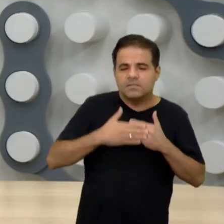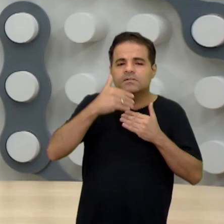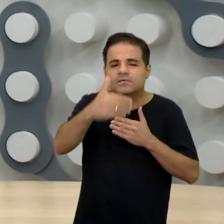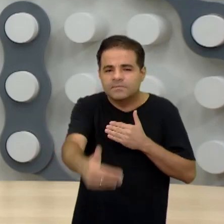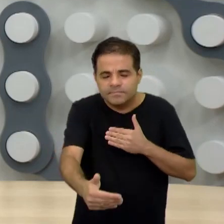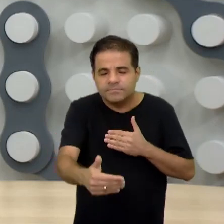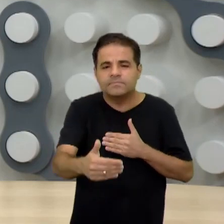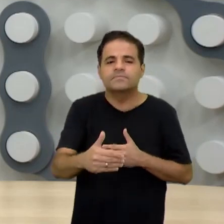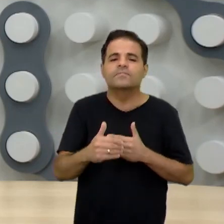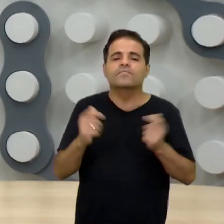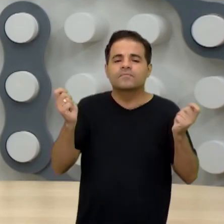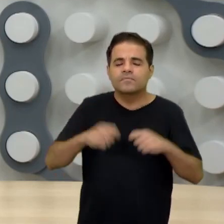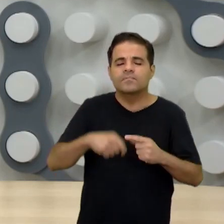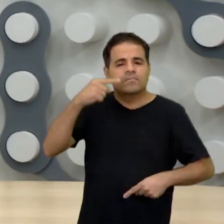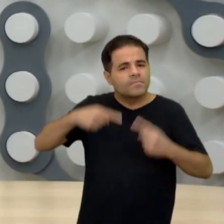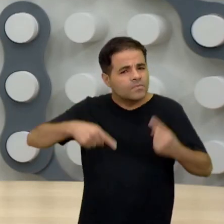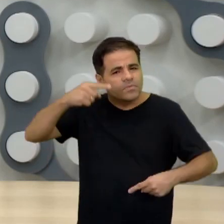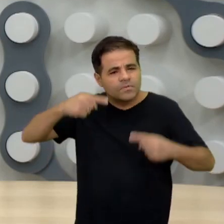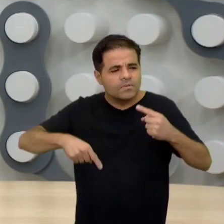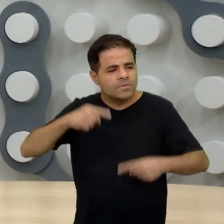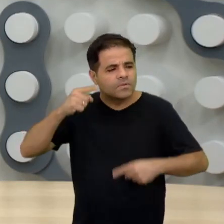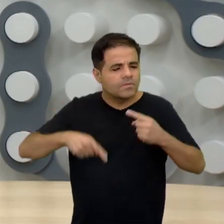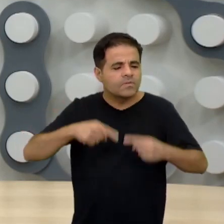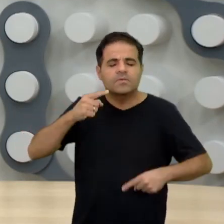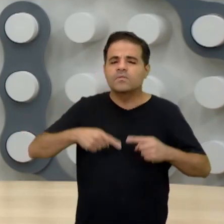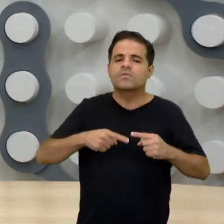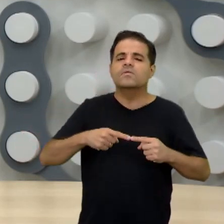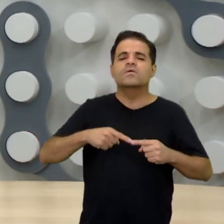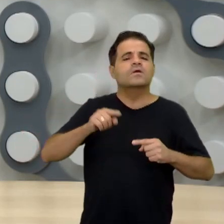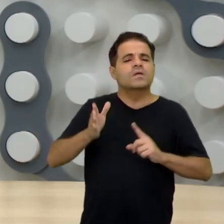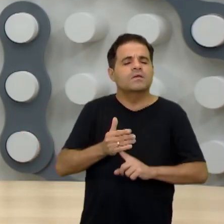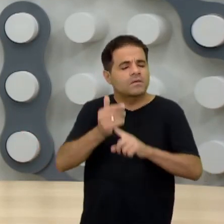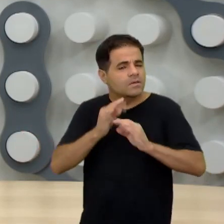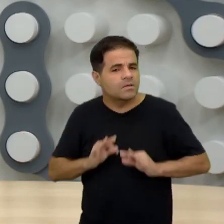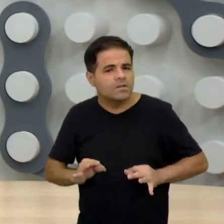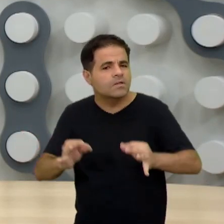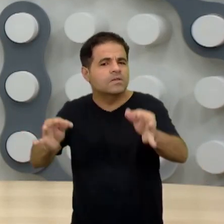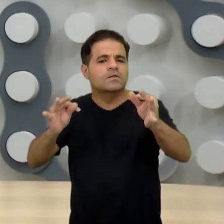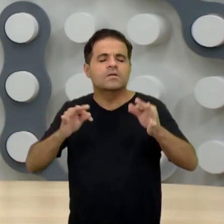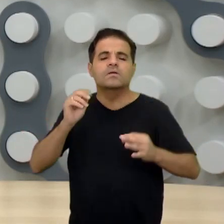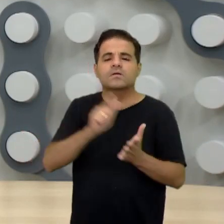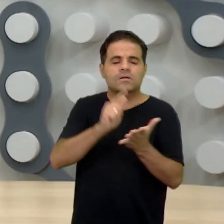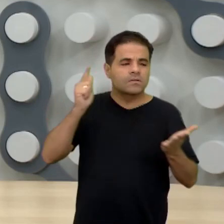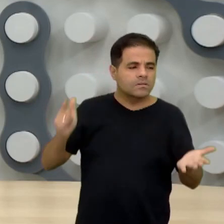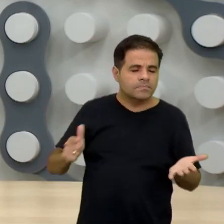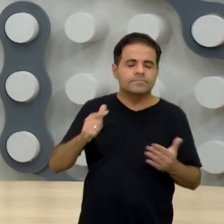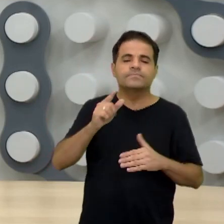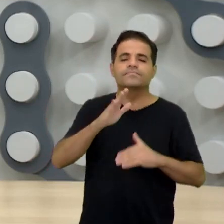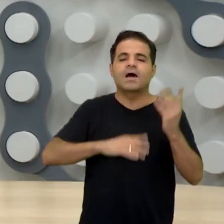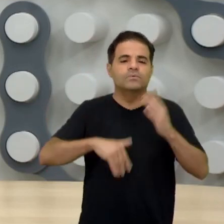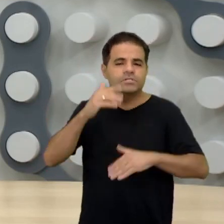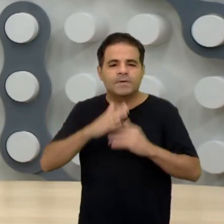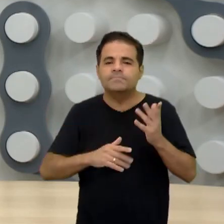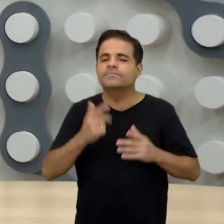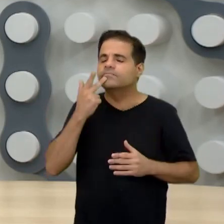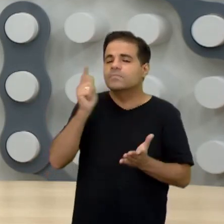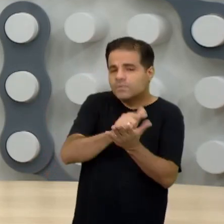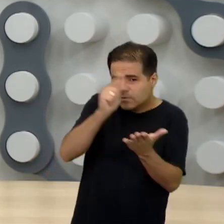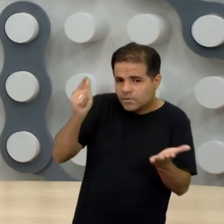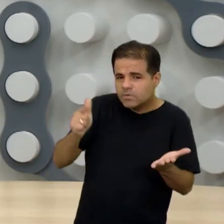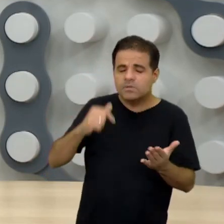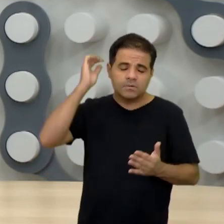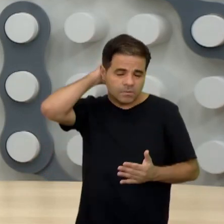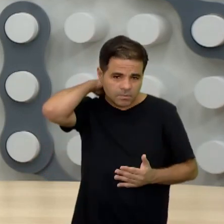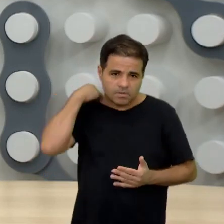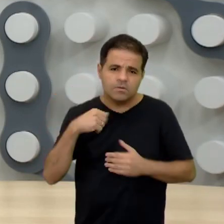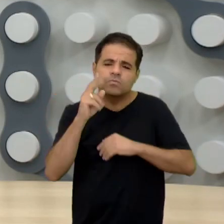tem aí no debate de por que as tecnologias? É porque o nosso jornalismo, até então, era aquele jornalismo que a gente